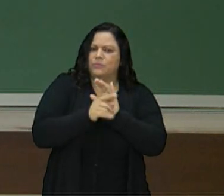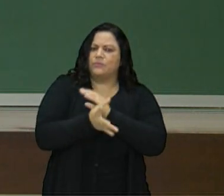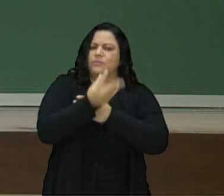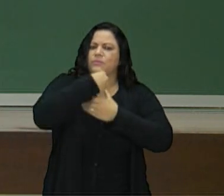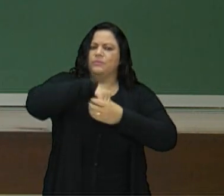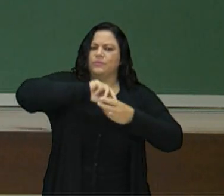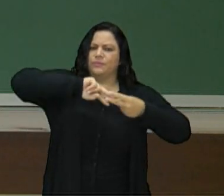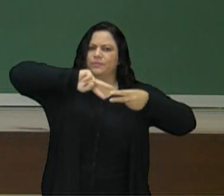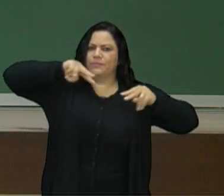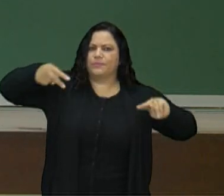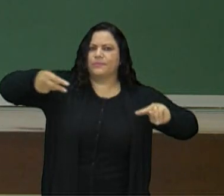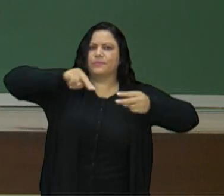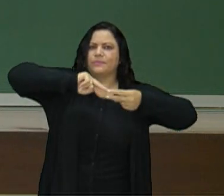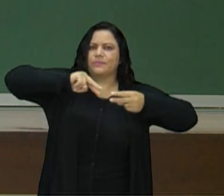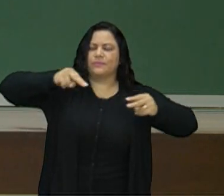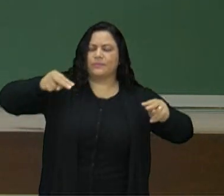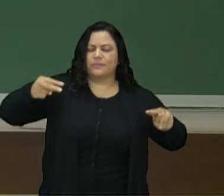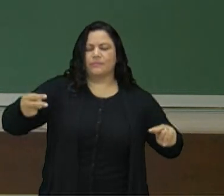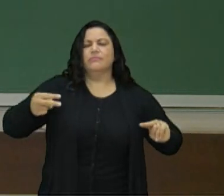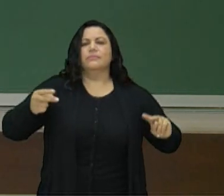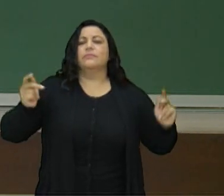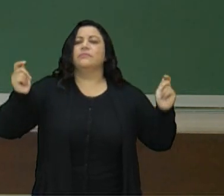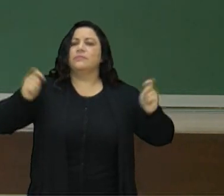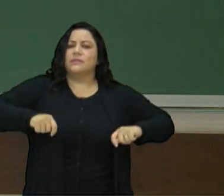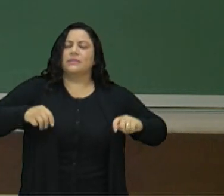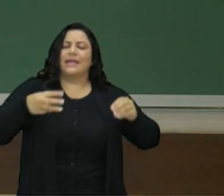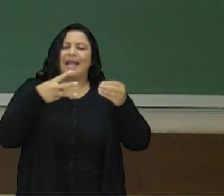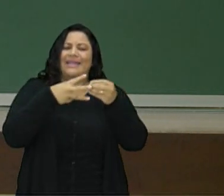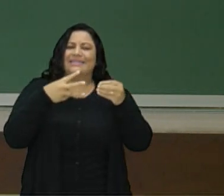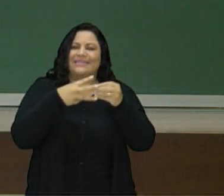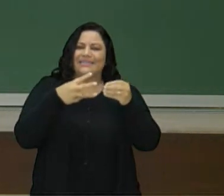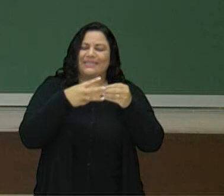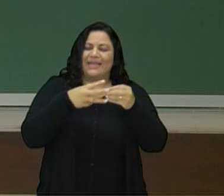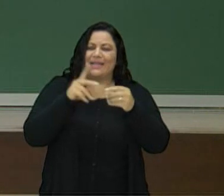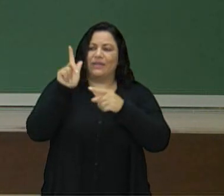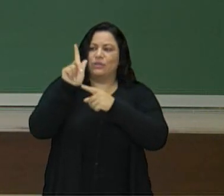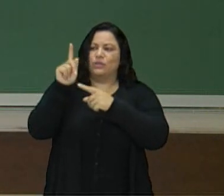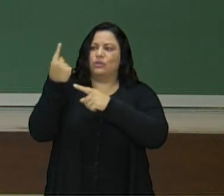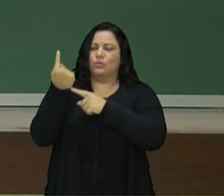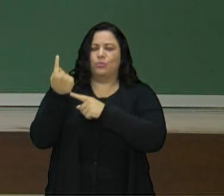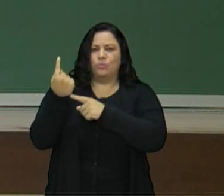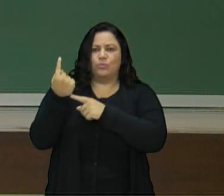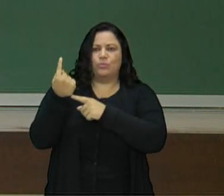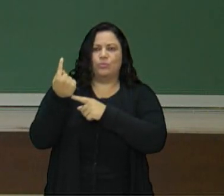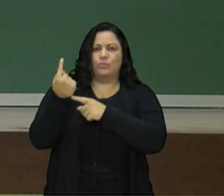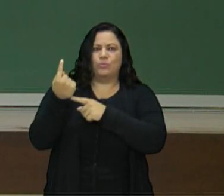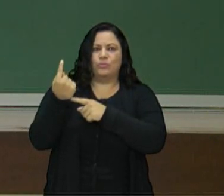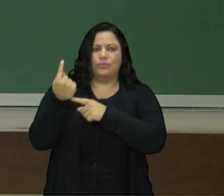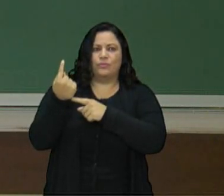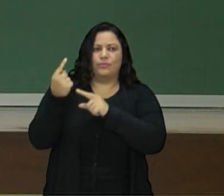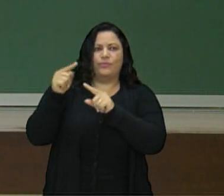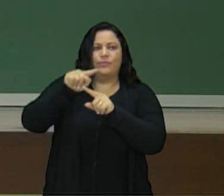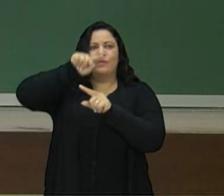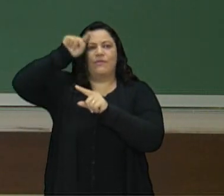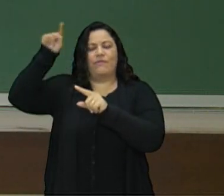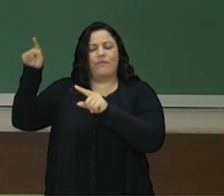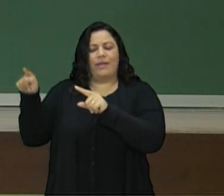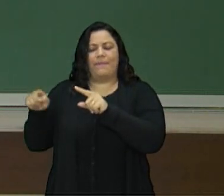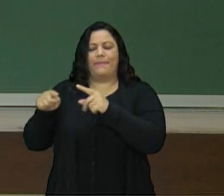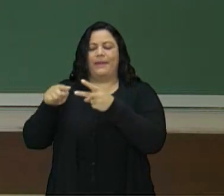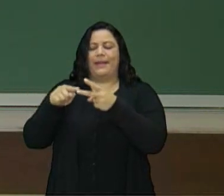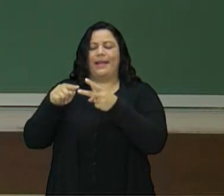existem trechos que fazem com que a célula saia de G1 e entre na fase S.